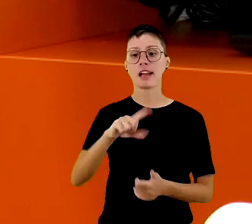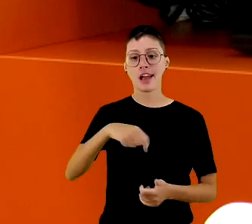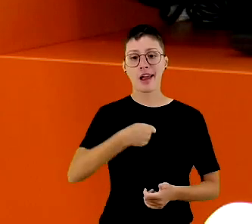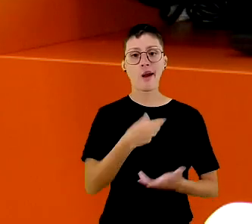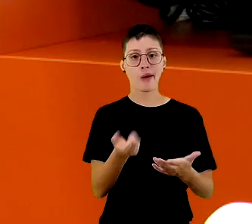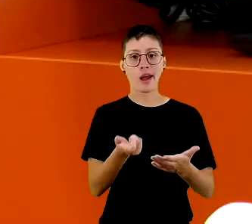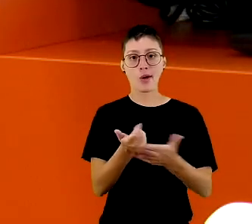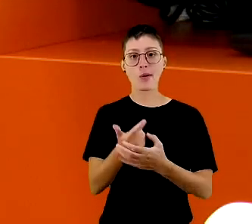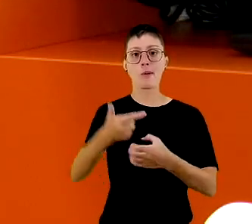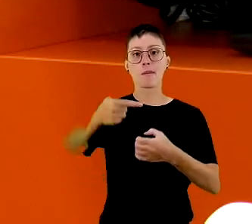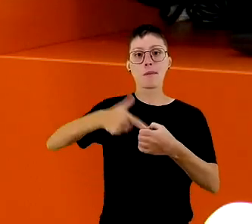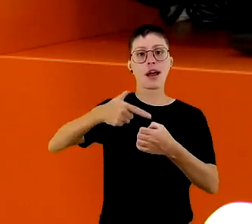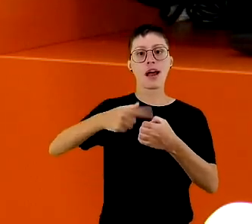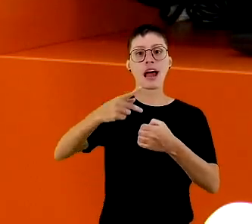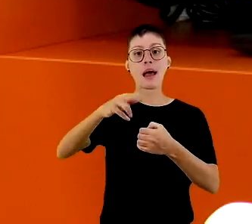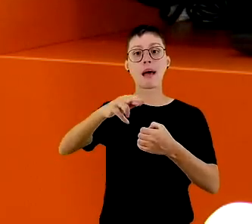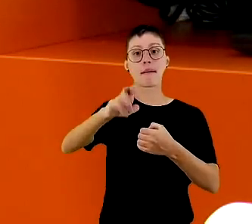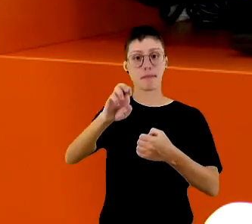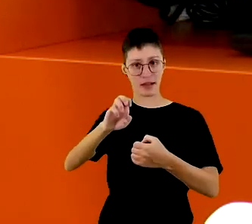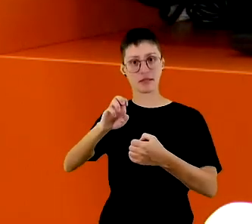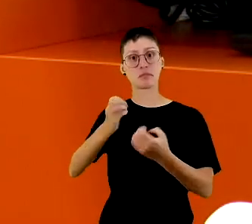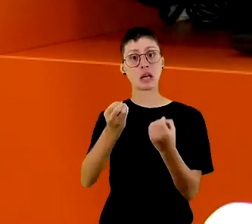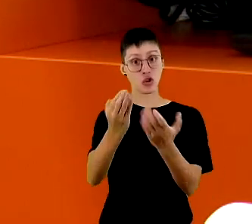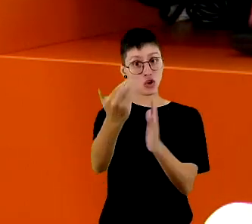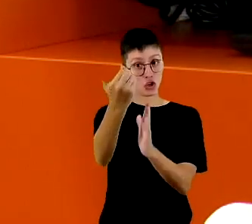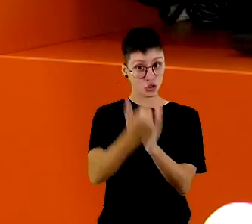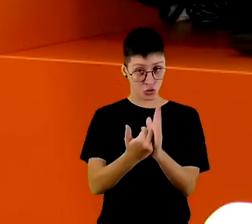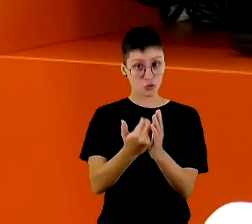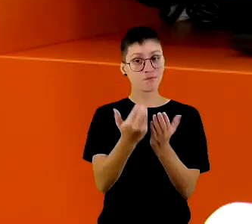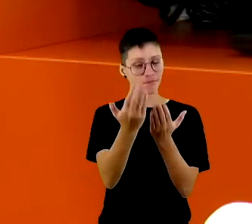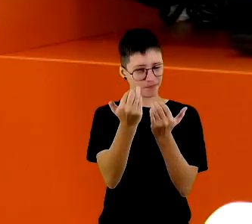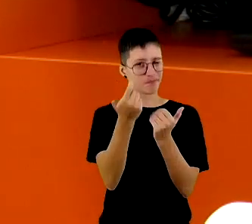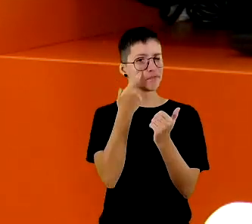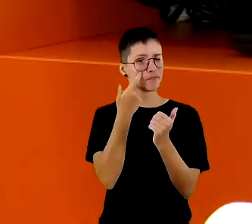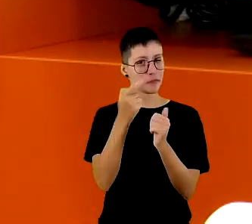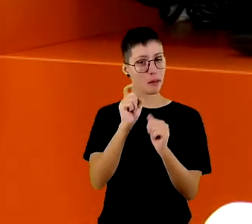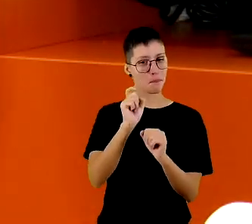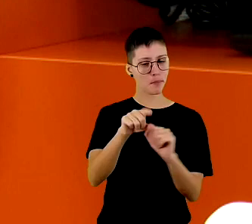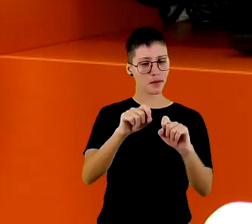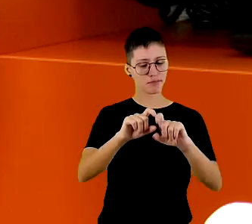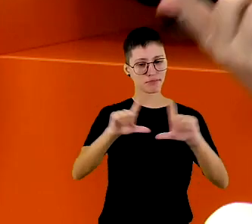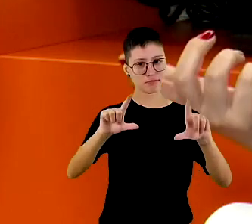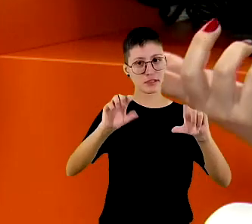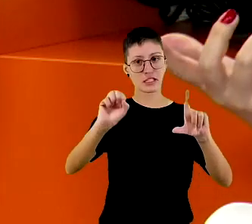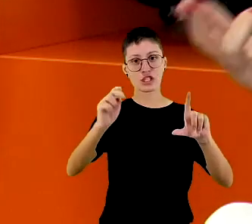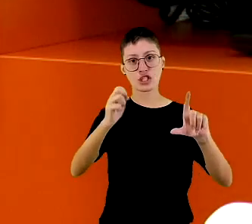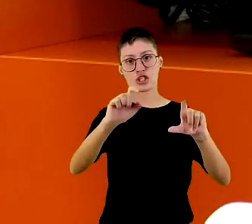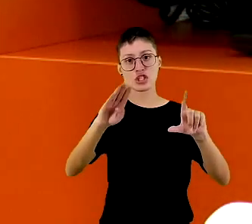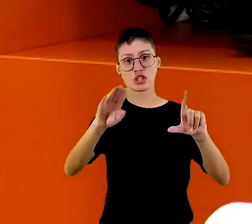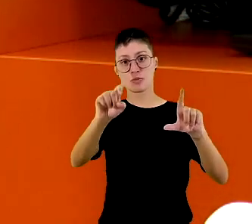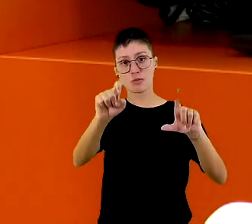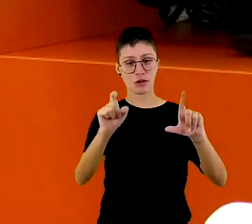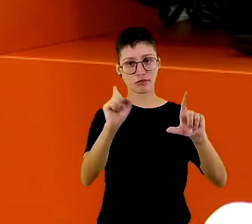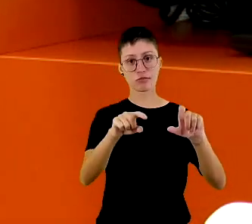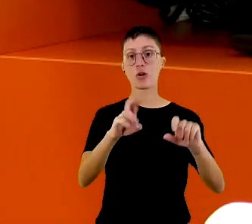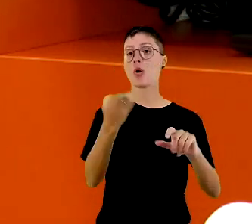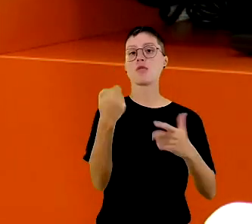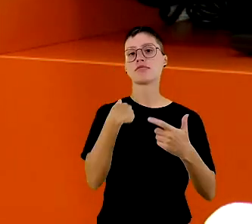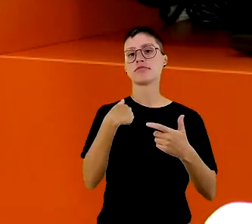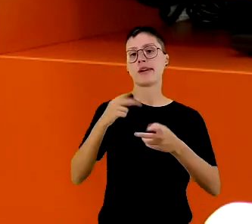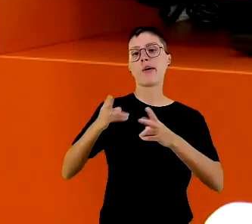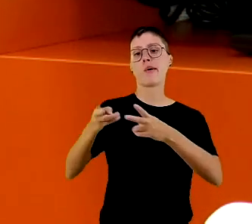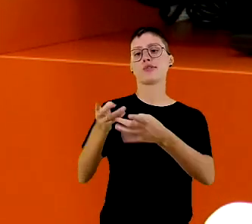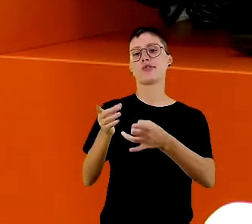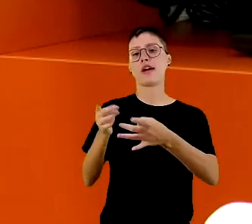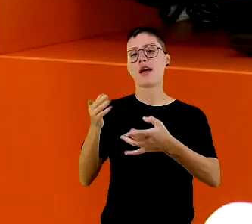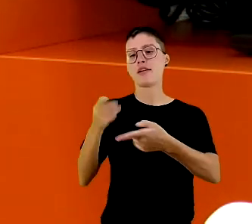pré-pago. Para isso, eu te dou um desconto. Vem cá, aperta esse botão no Shellbox. Né? Revenda, você